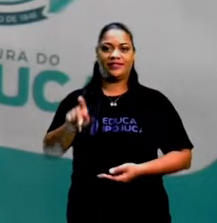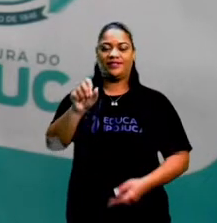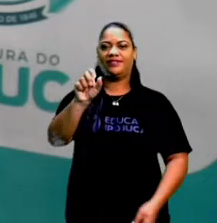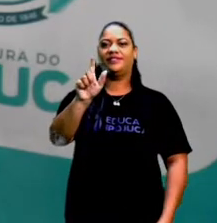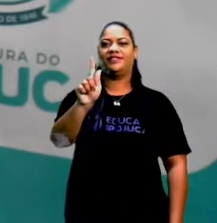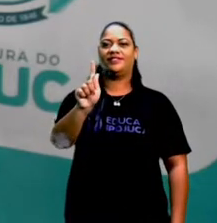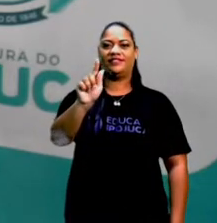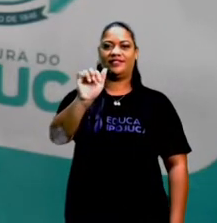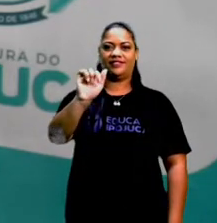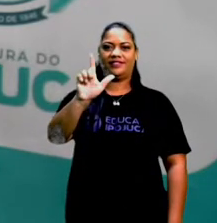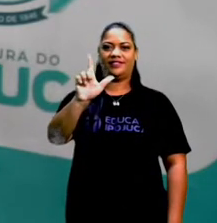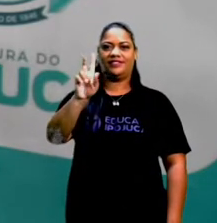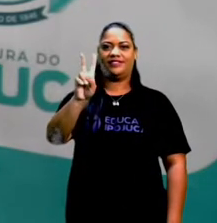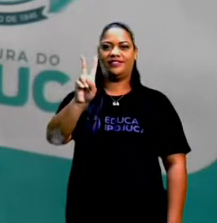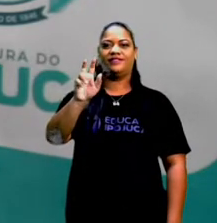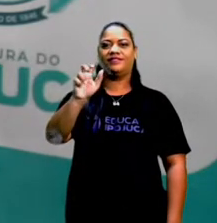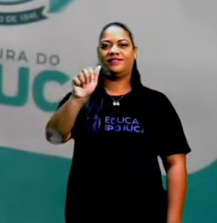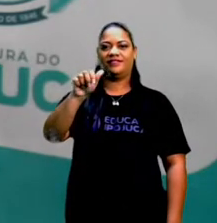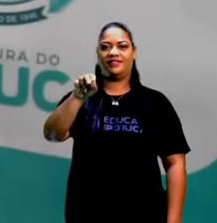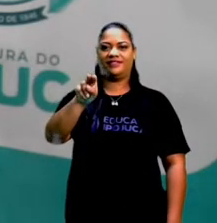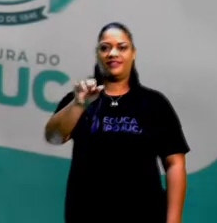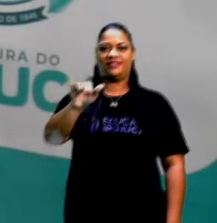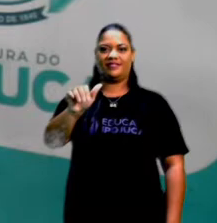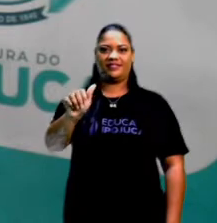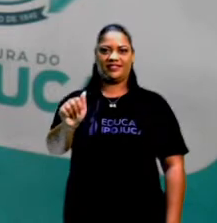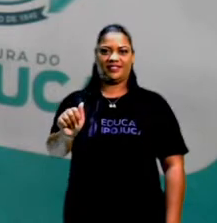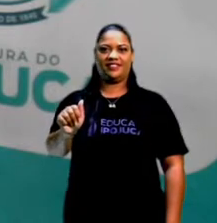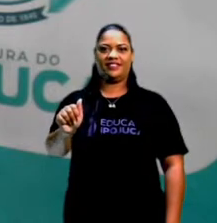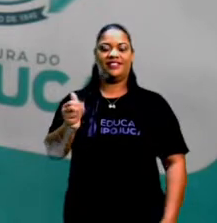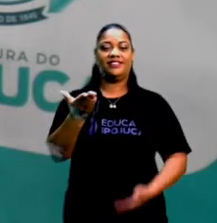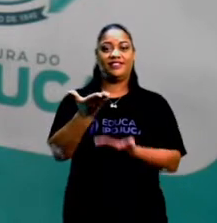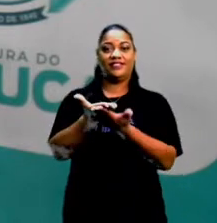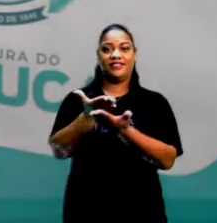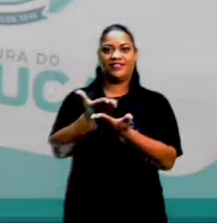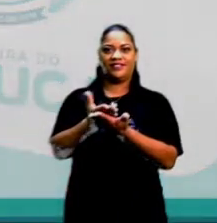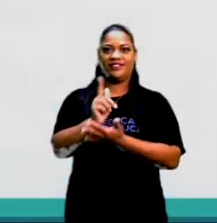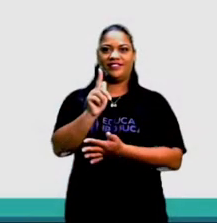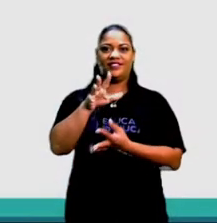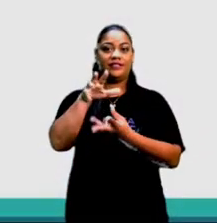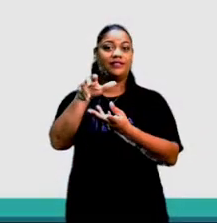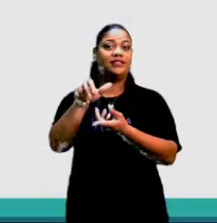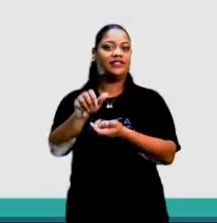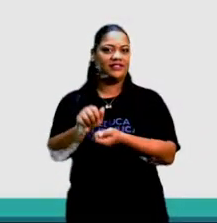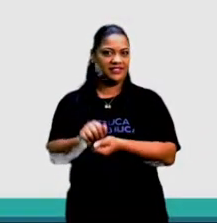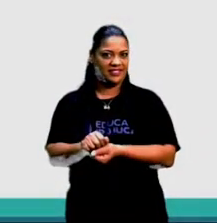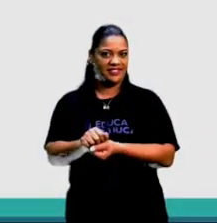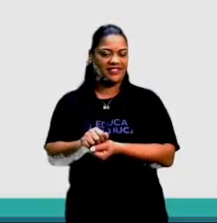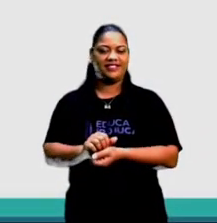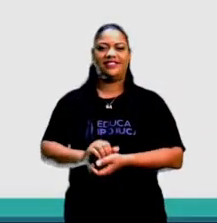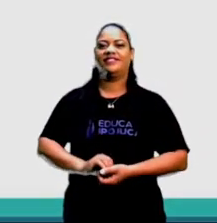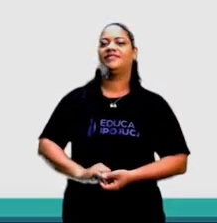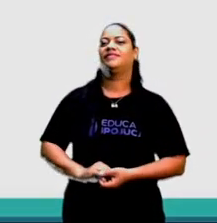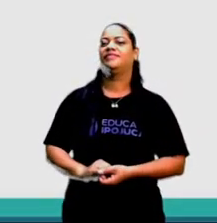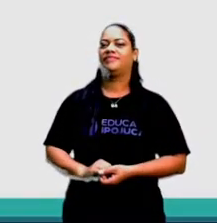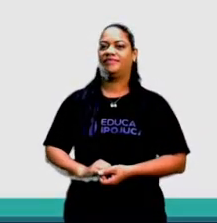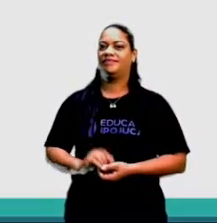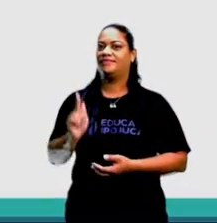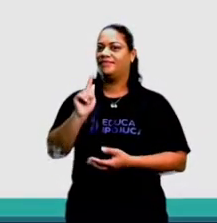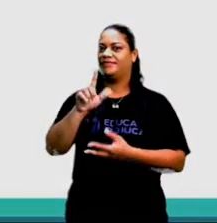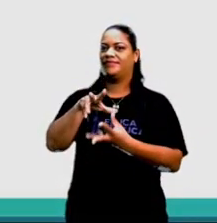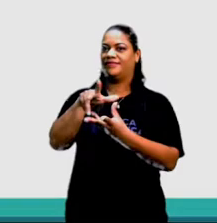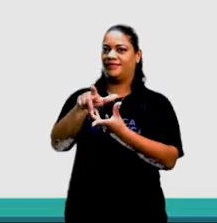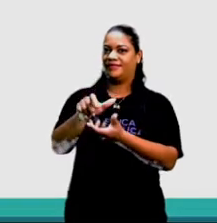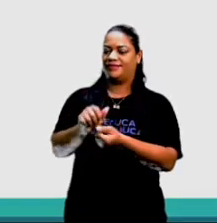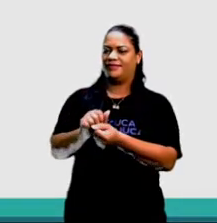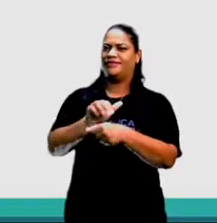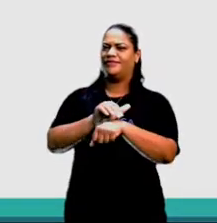Gilvânia Gomes e estamos na nossa aula de geografia, certo? Na nossa aula de geografia,